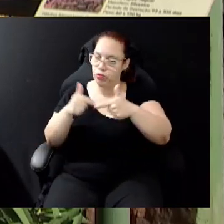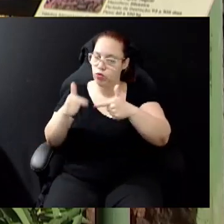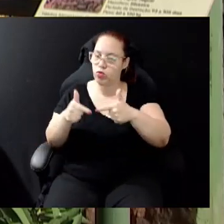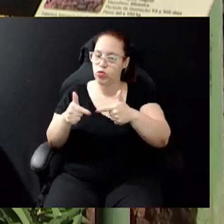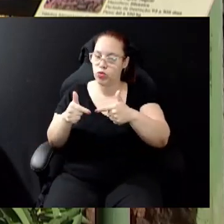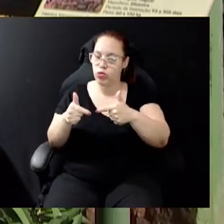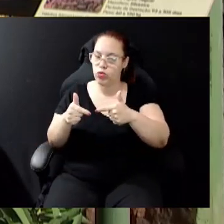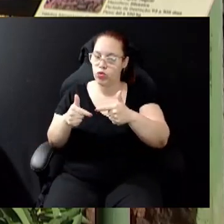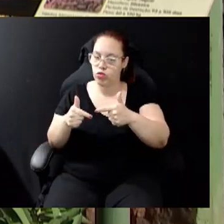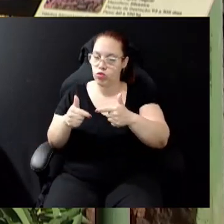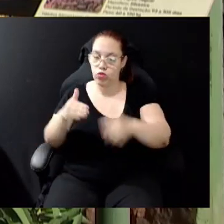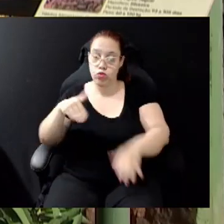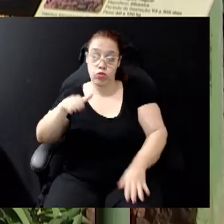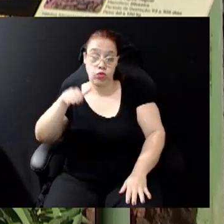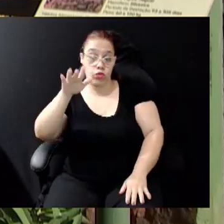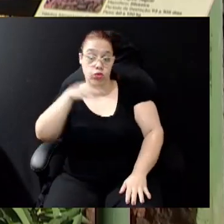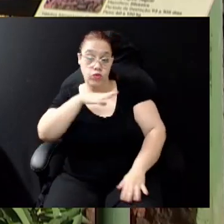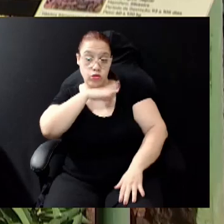mais animais,